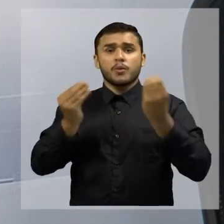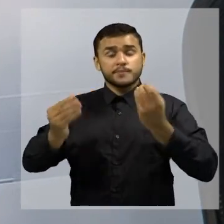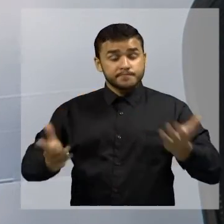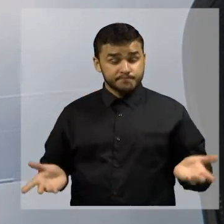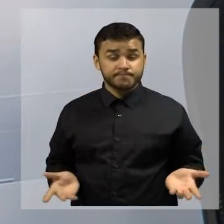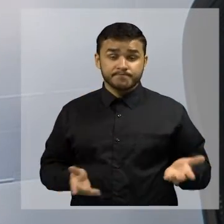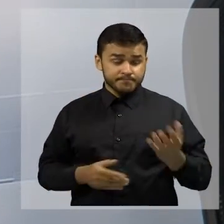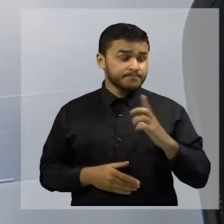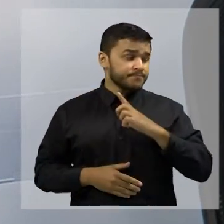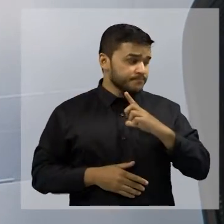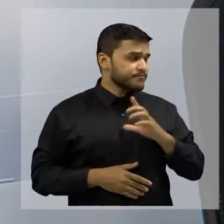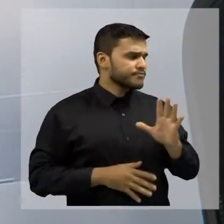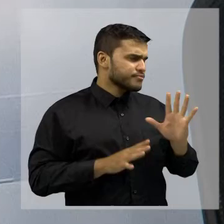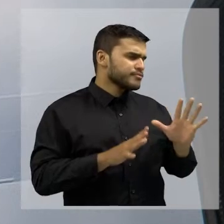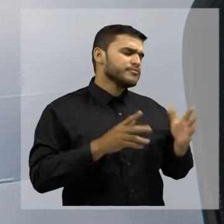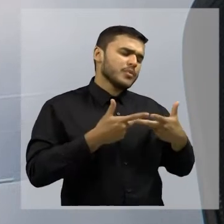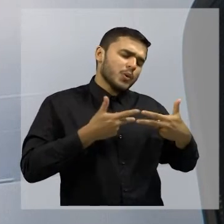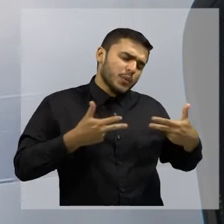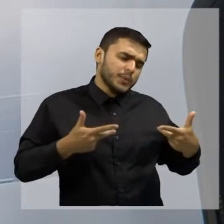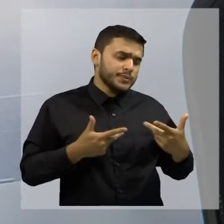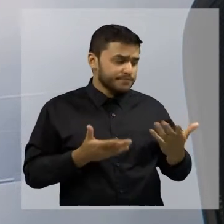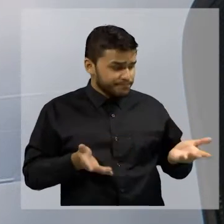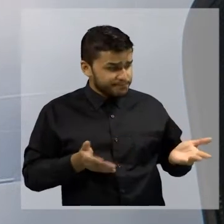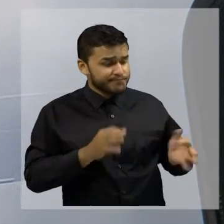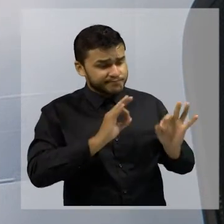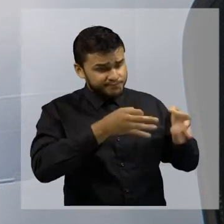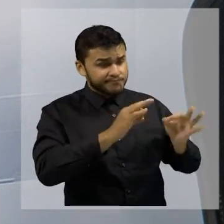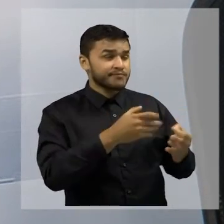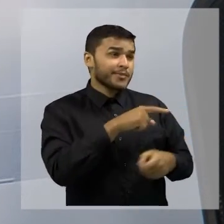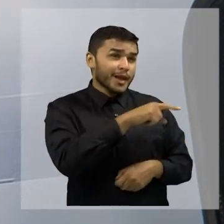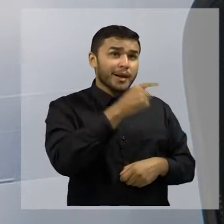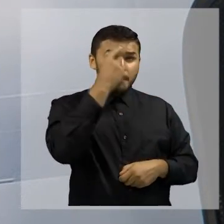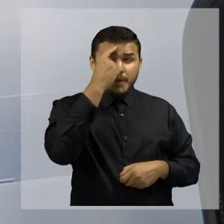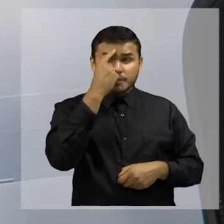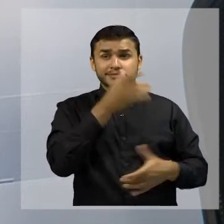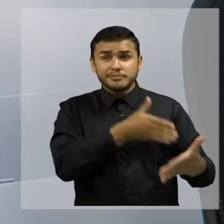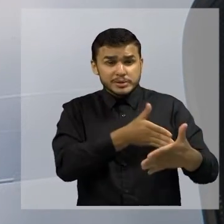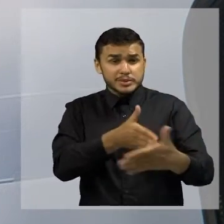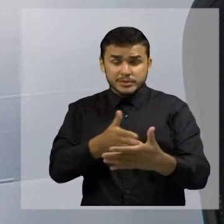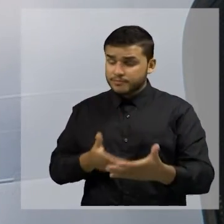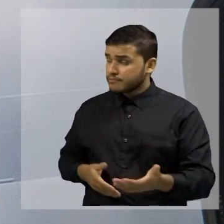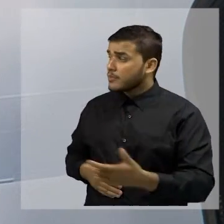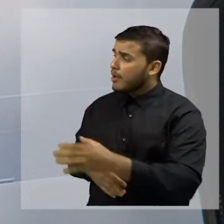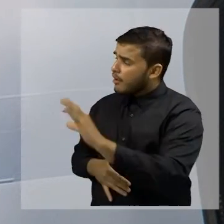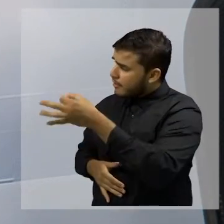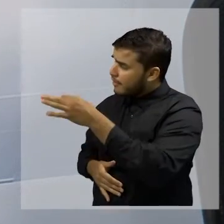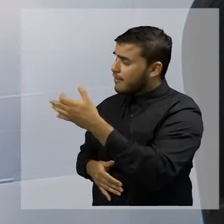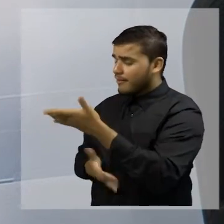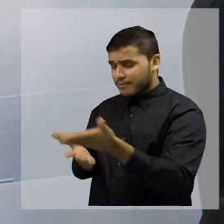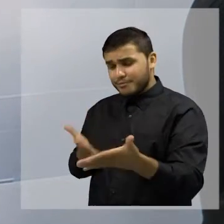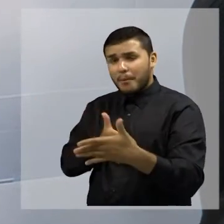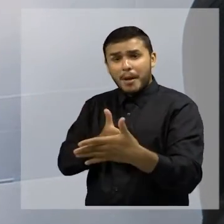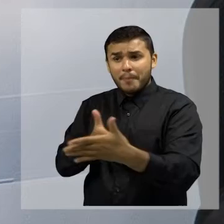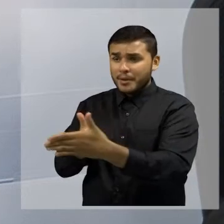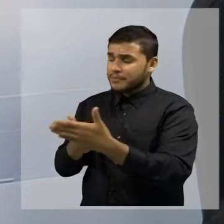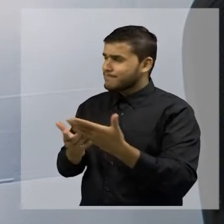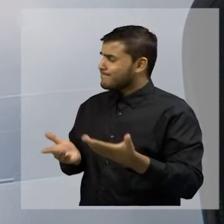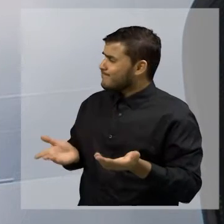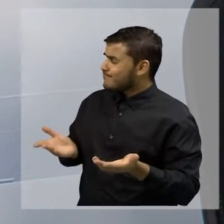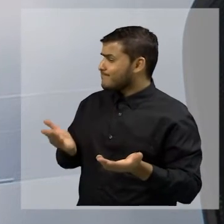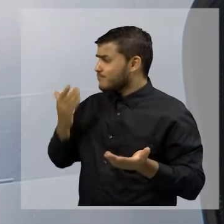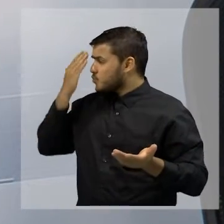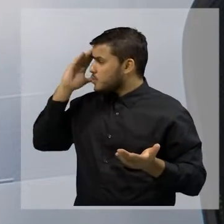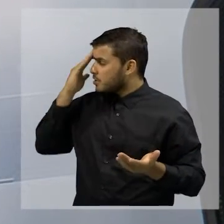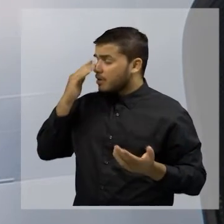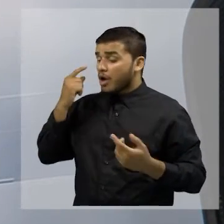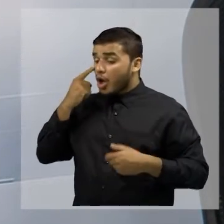motivações delas. Então, aí tem essas coisas, né, Paulo, que a gente literalmente tenta fazer